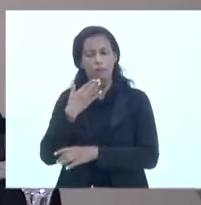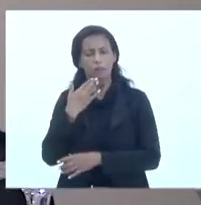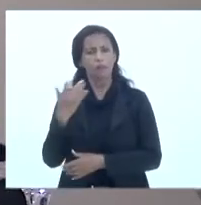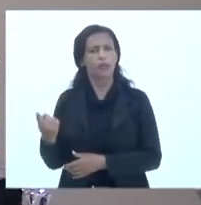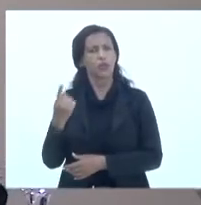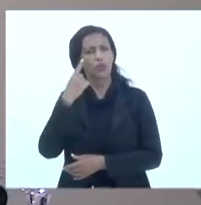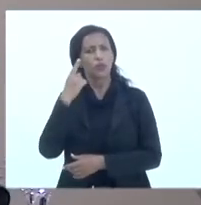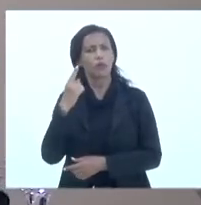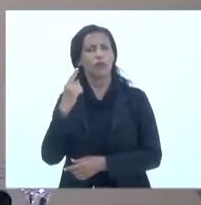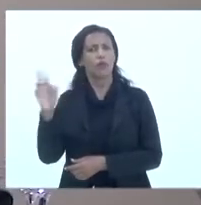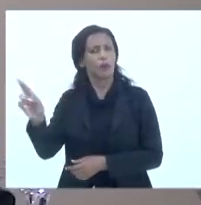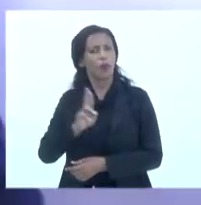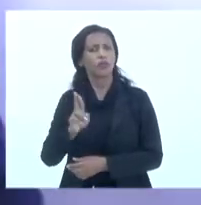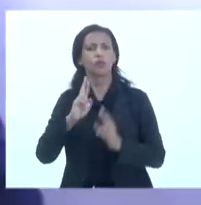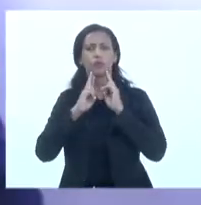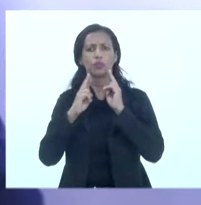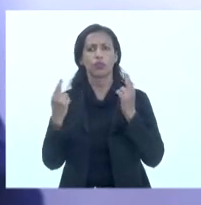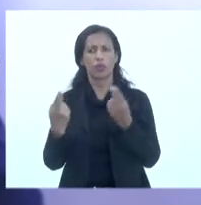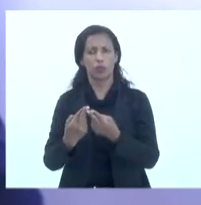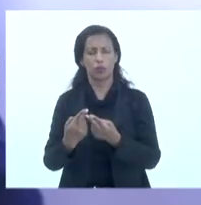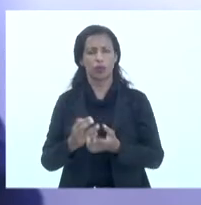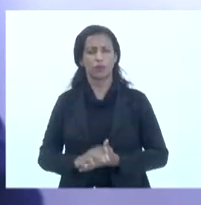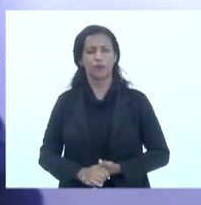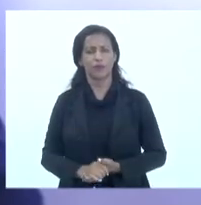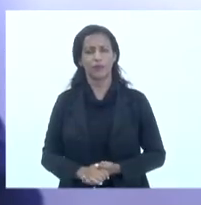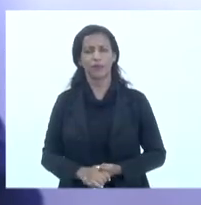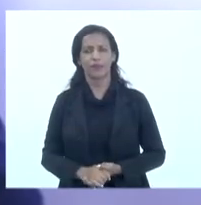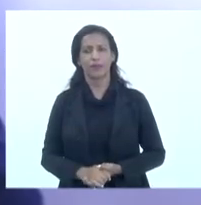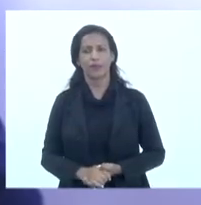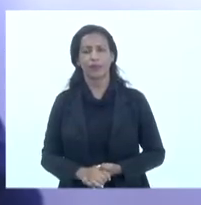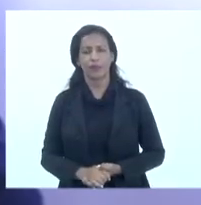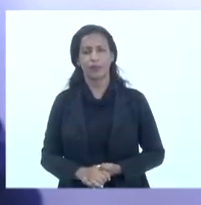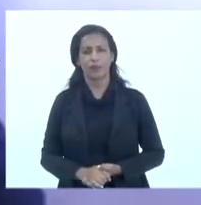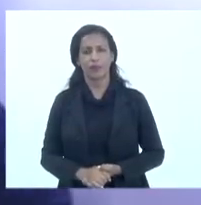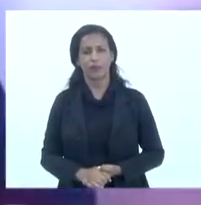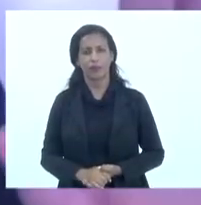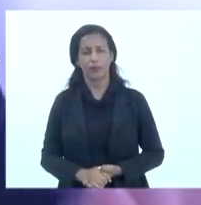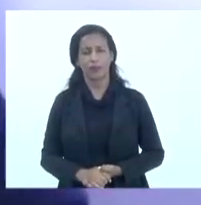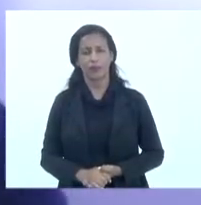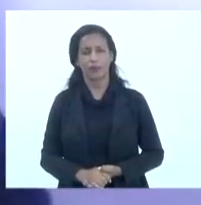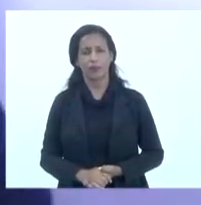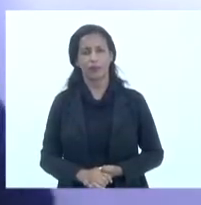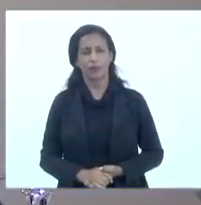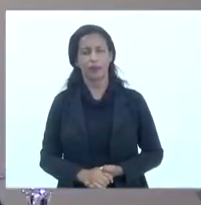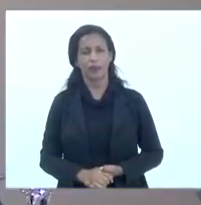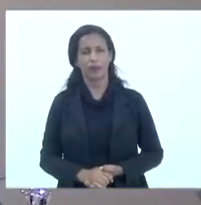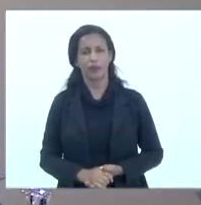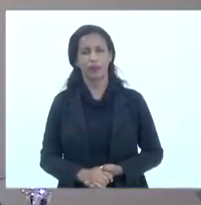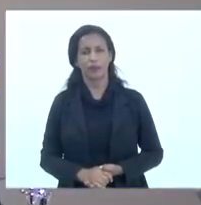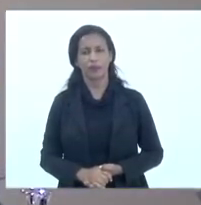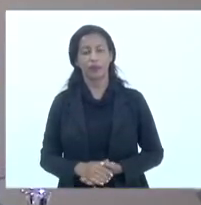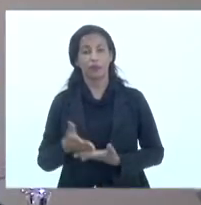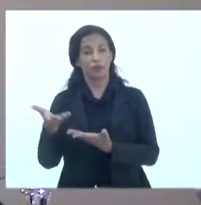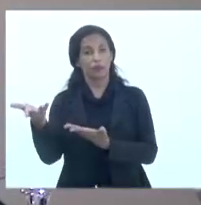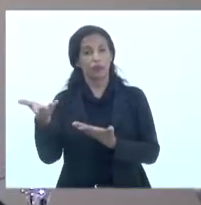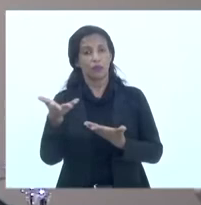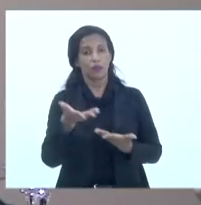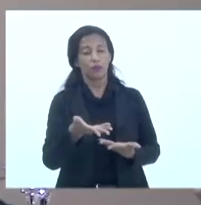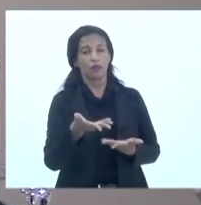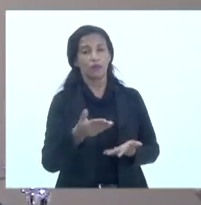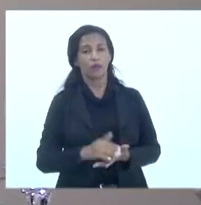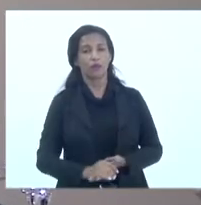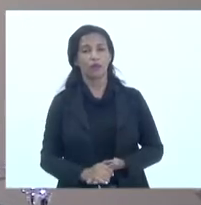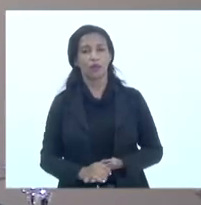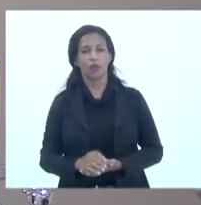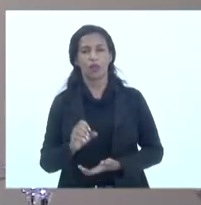retorno dessa reunião. Tá bom, Itamar? Muito, um grande abraço, muito bom, obrigado pela oportunidade. Quero passar a palavra